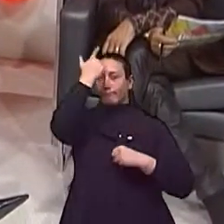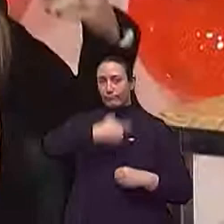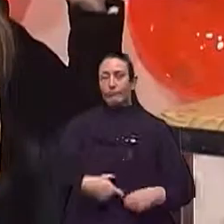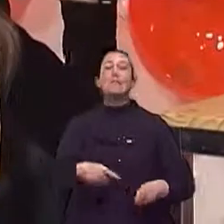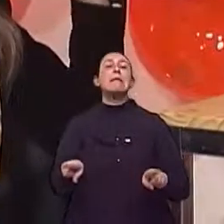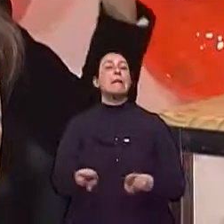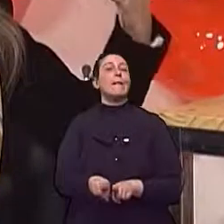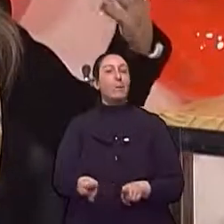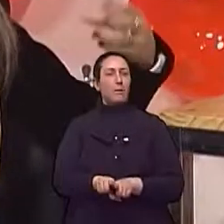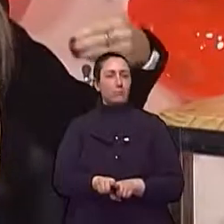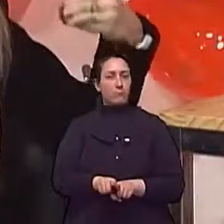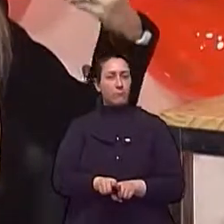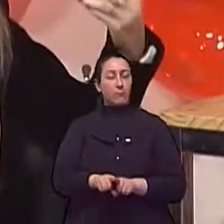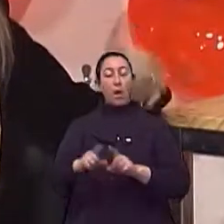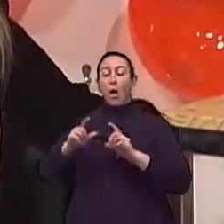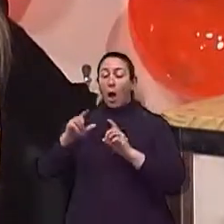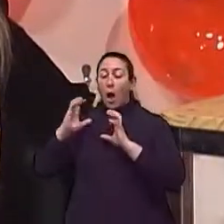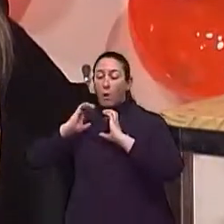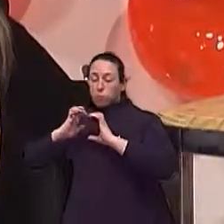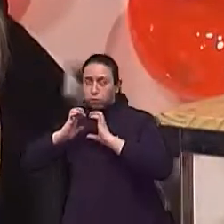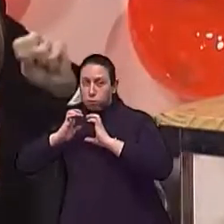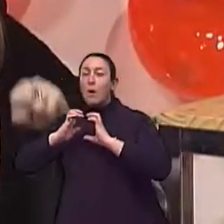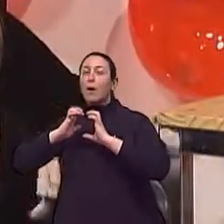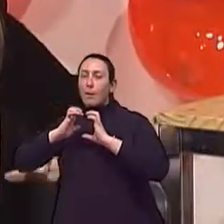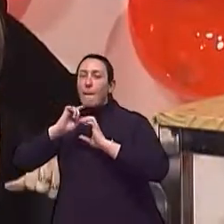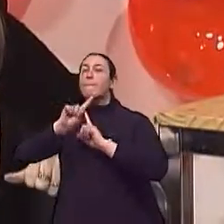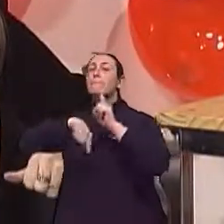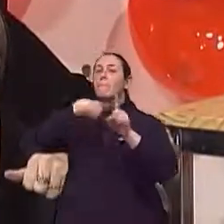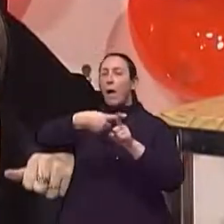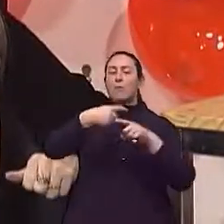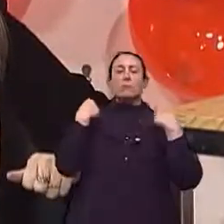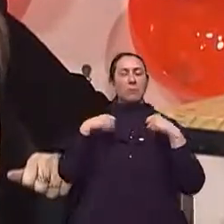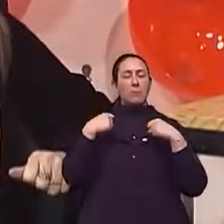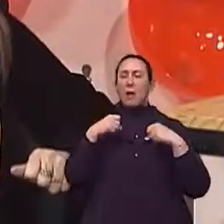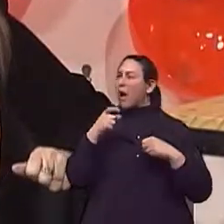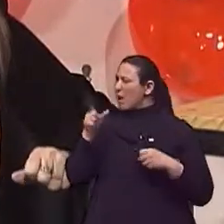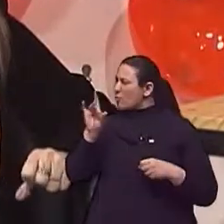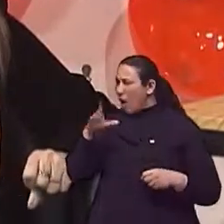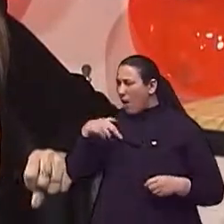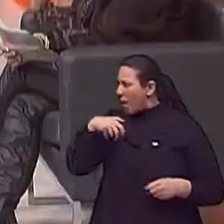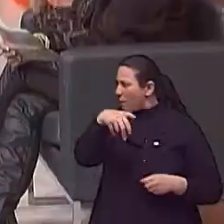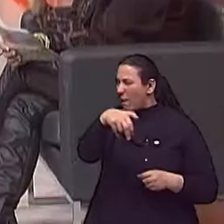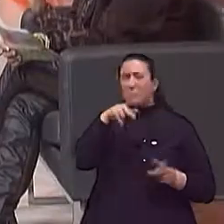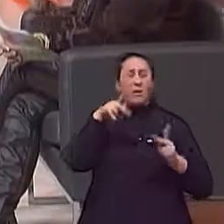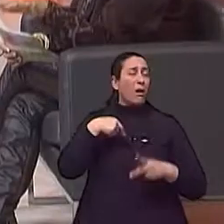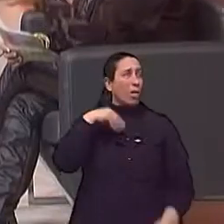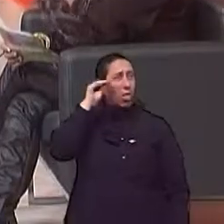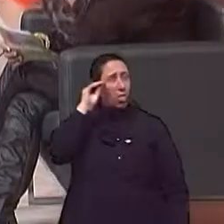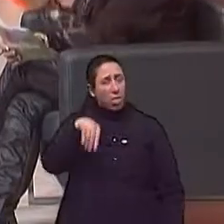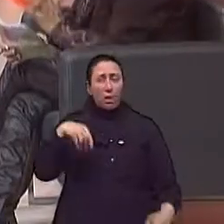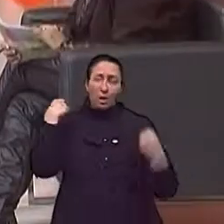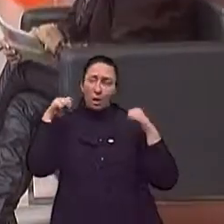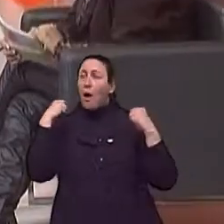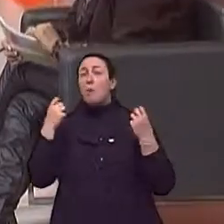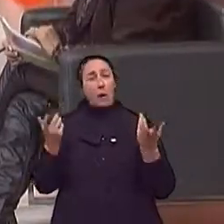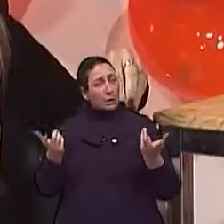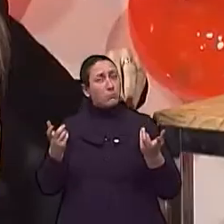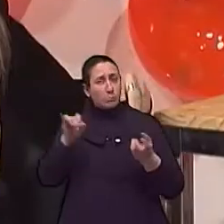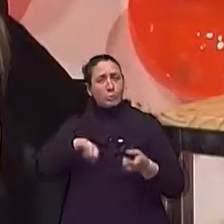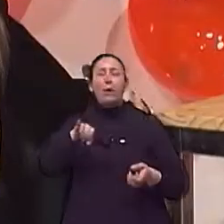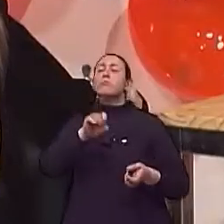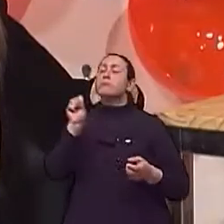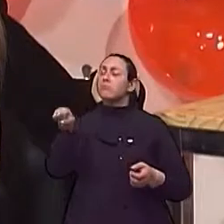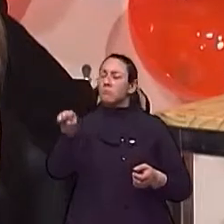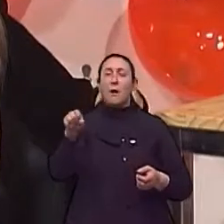ok melhore a memória melhore a atenção isso muito mesmo seja só caminhada tem gente diz assim eu detesto academia mas caminhada exercício